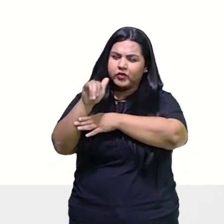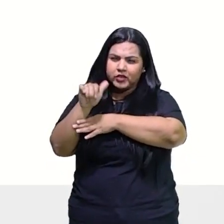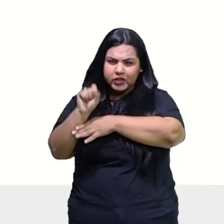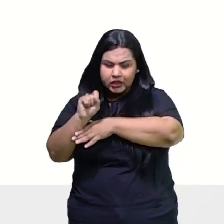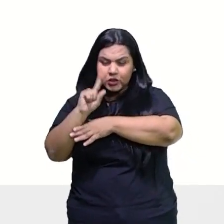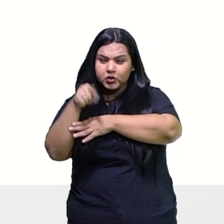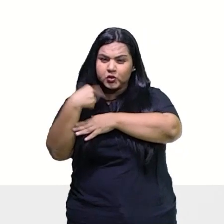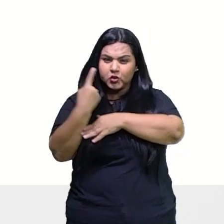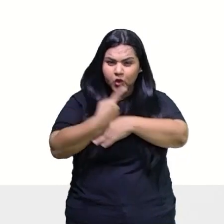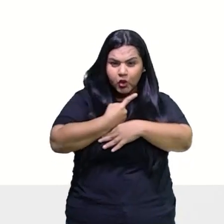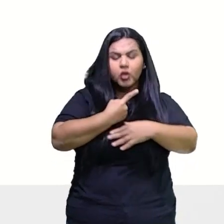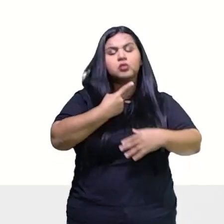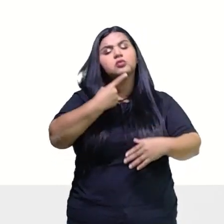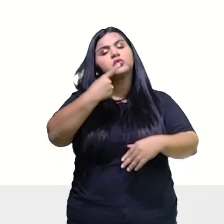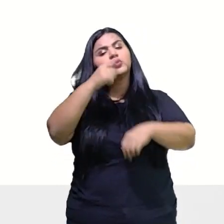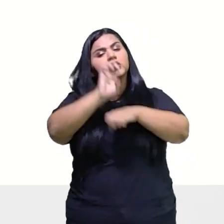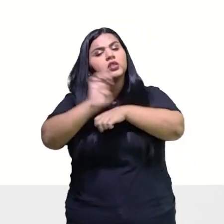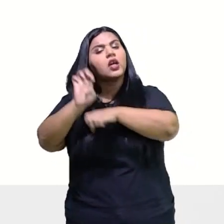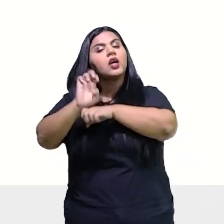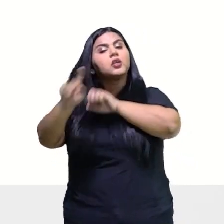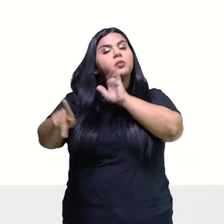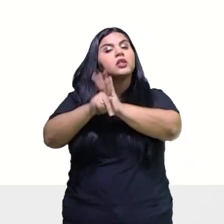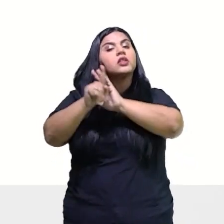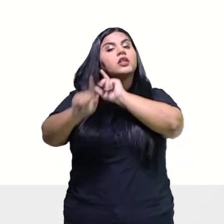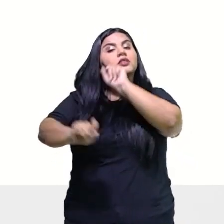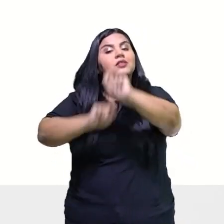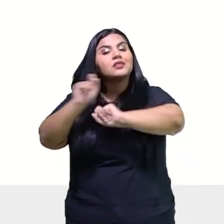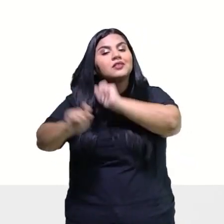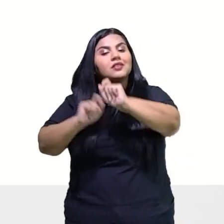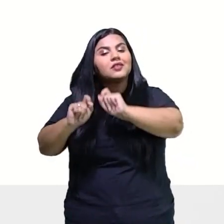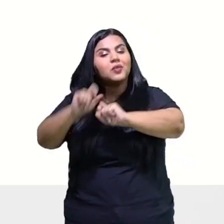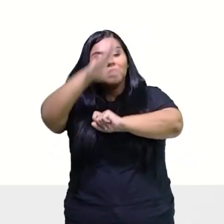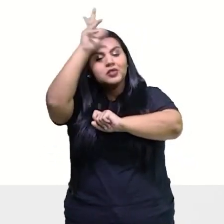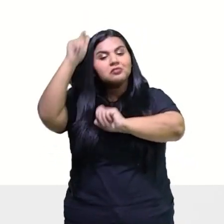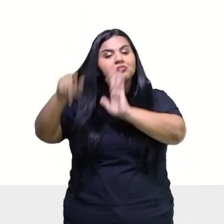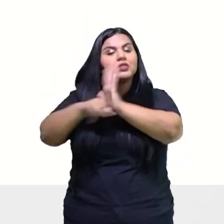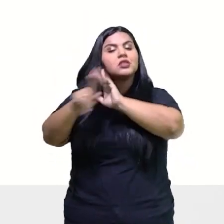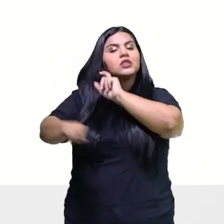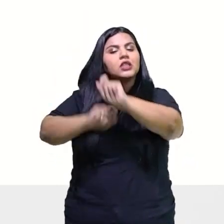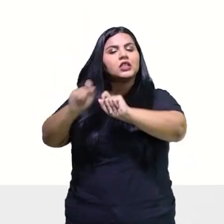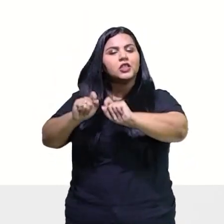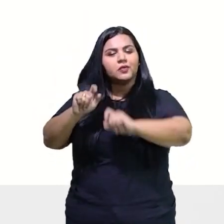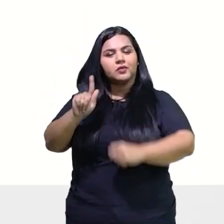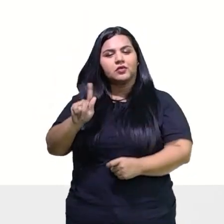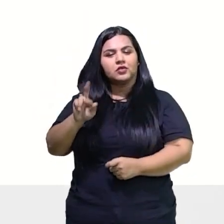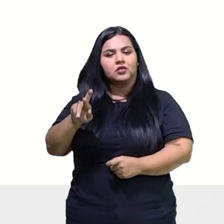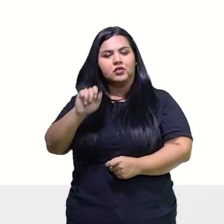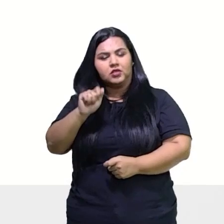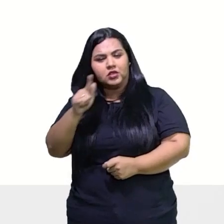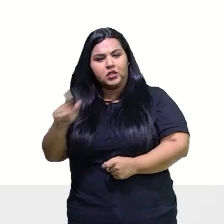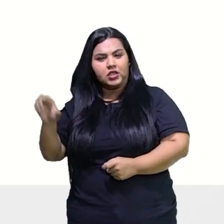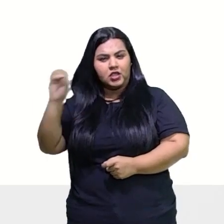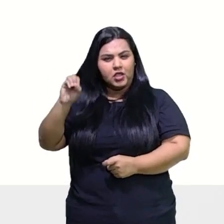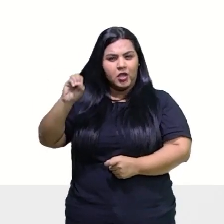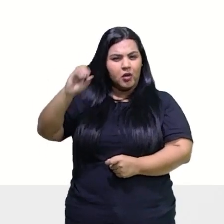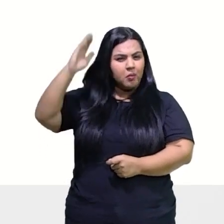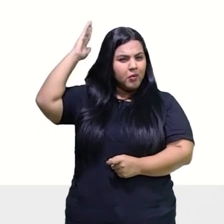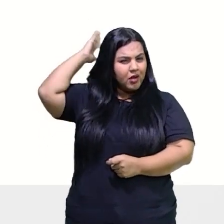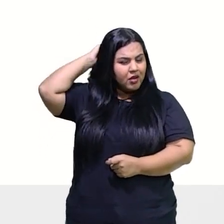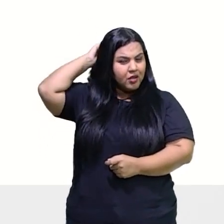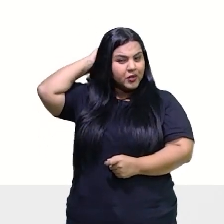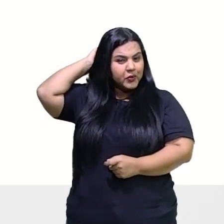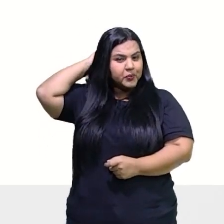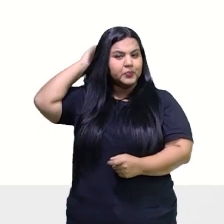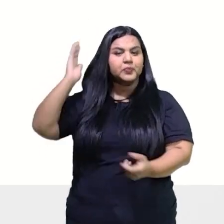nosso estado pertencia a qual província? A do Grão. É bom que a caligrafia vai mudando. Uma hora é de um jeito, outra hora de